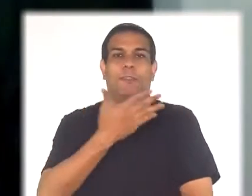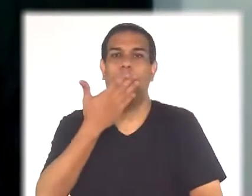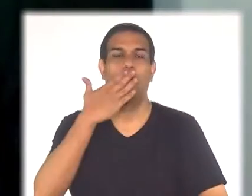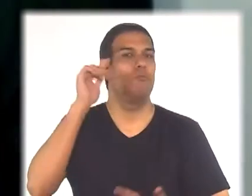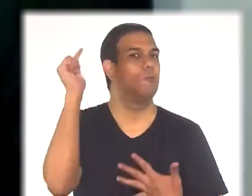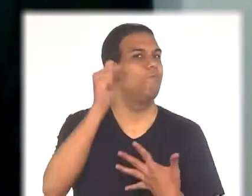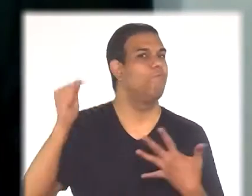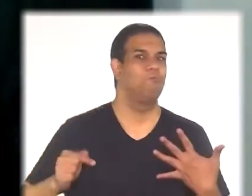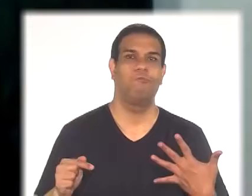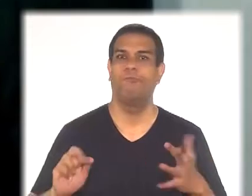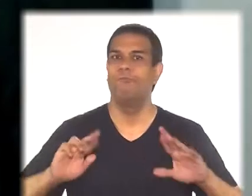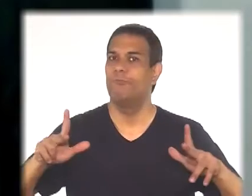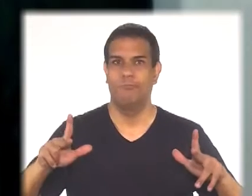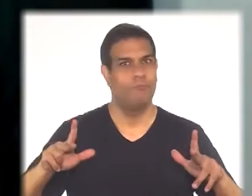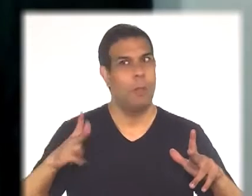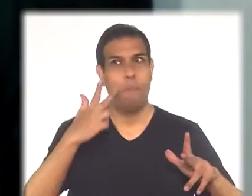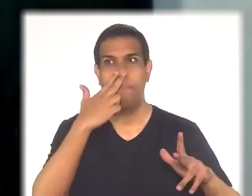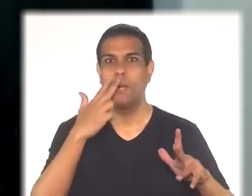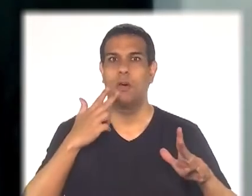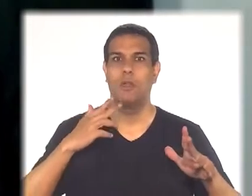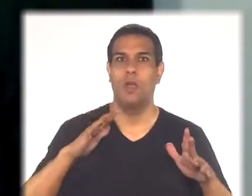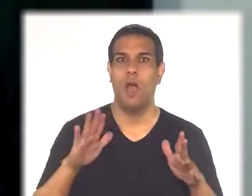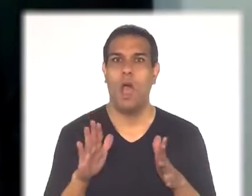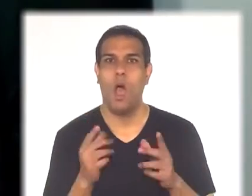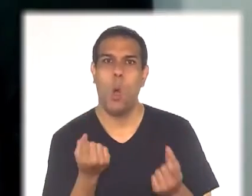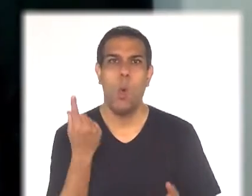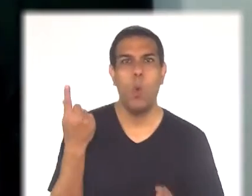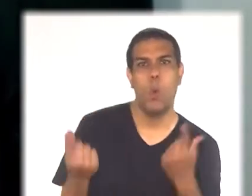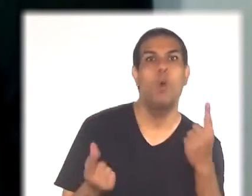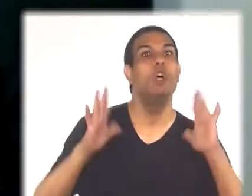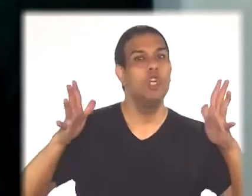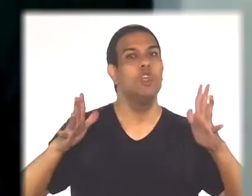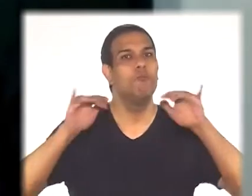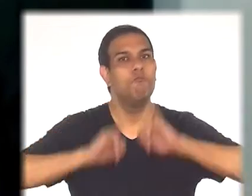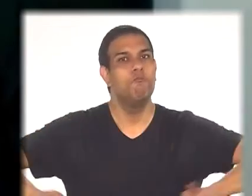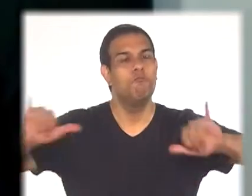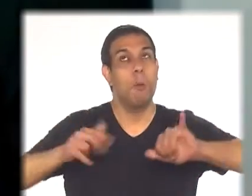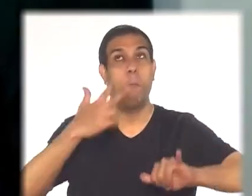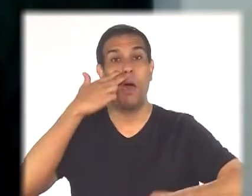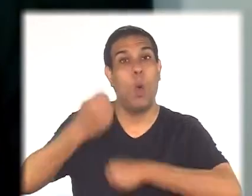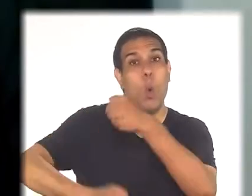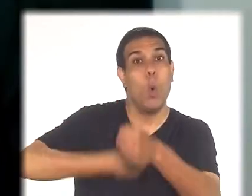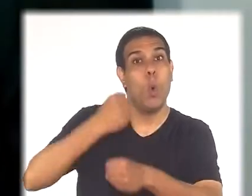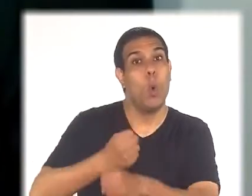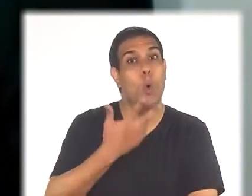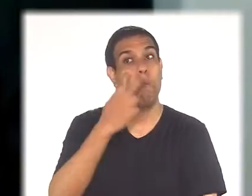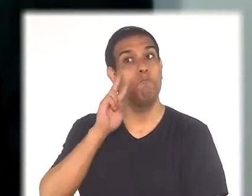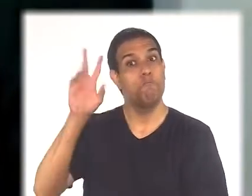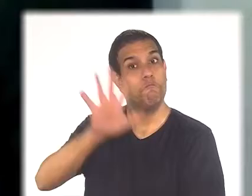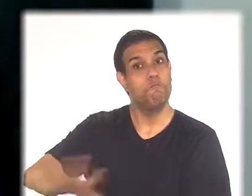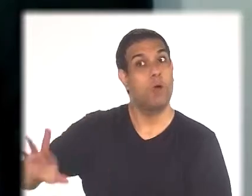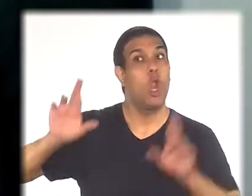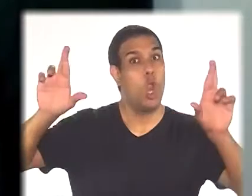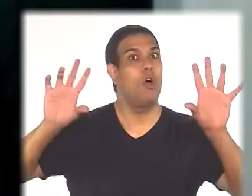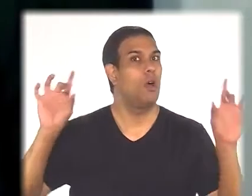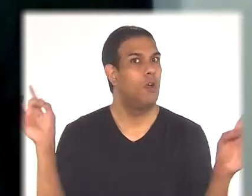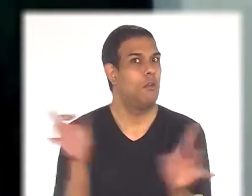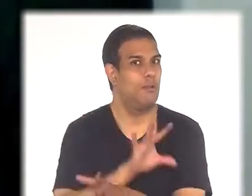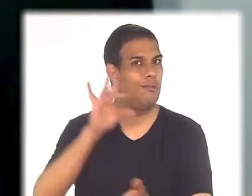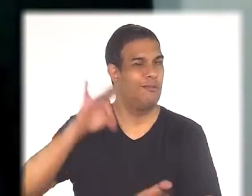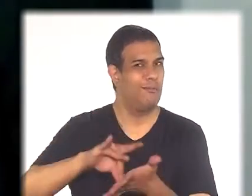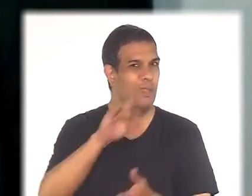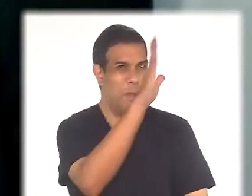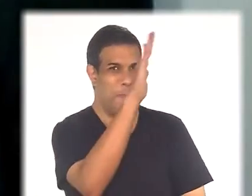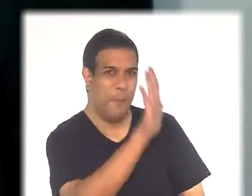esse, claramente, né? Uhum. Não diria duas, diria até algumas vacinas já disponíveis ano que vem. Esse é o cenário